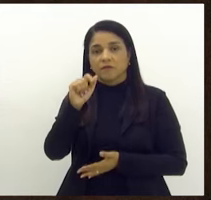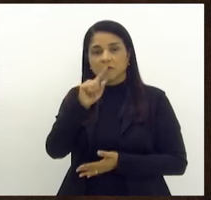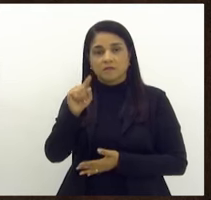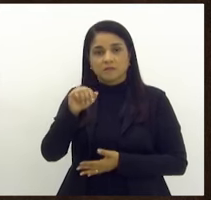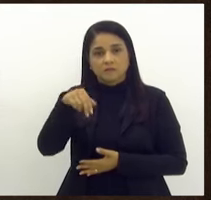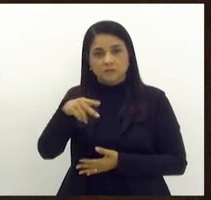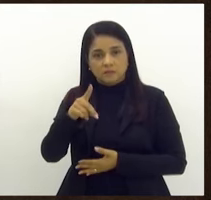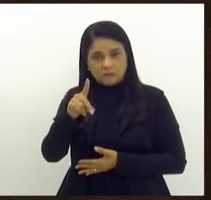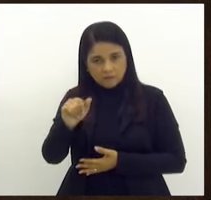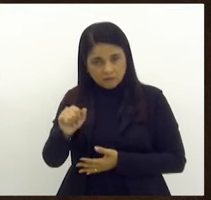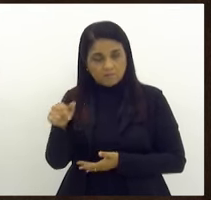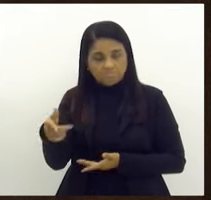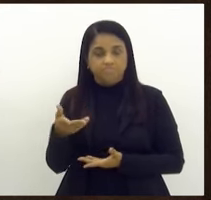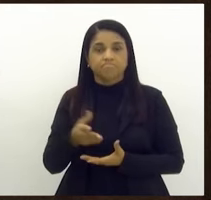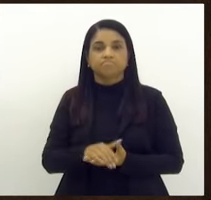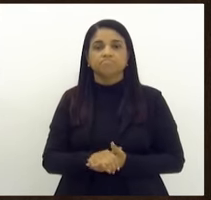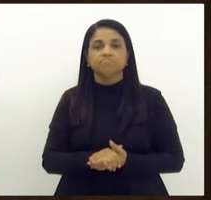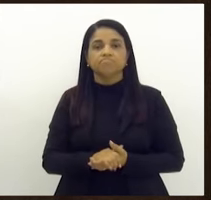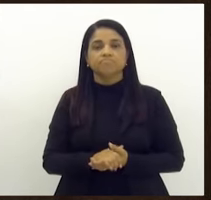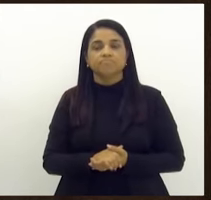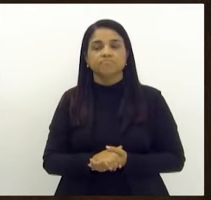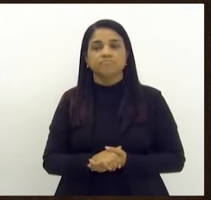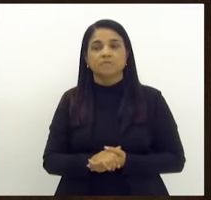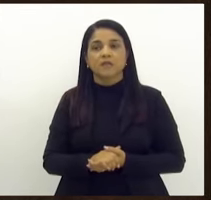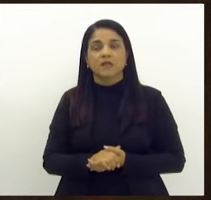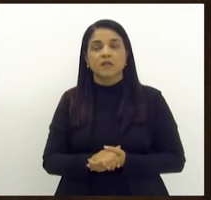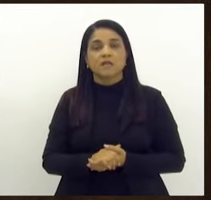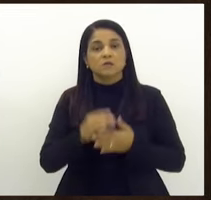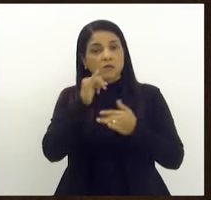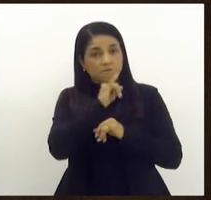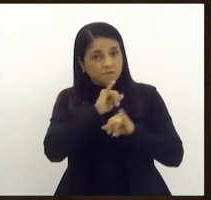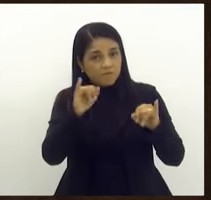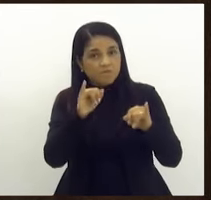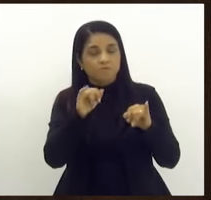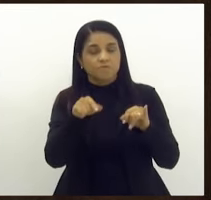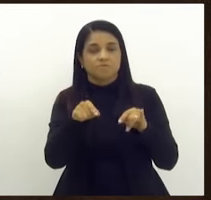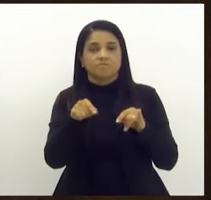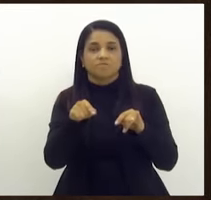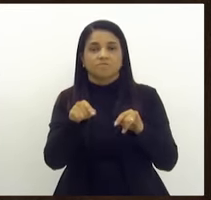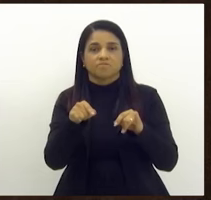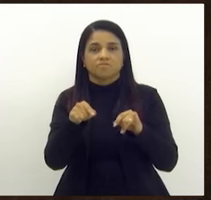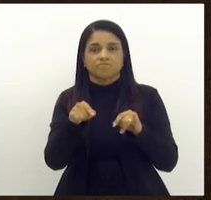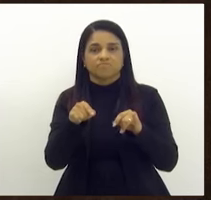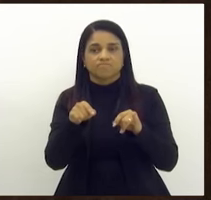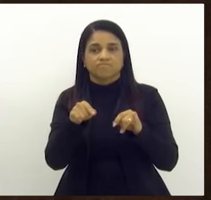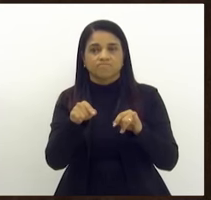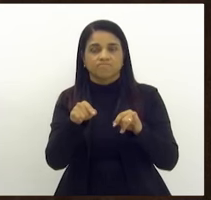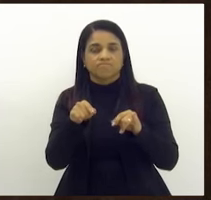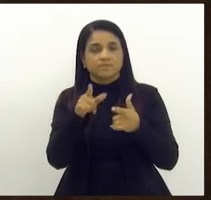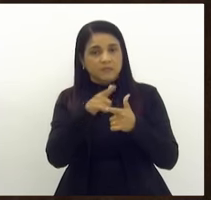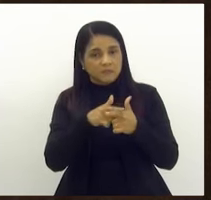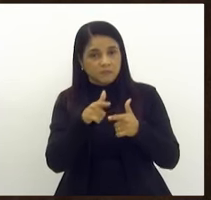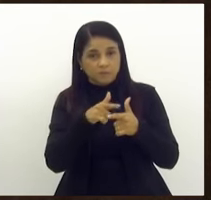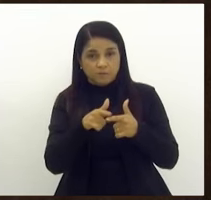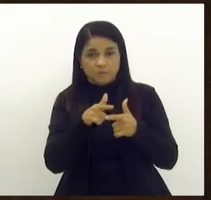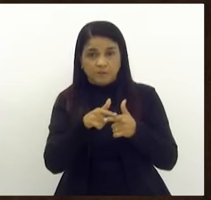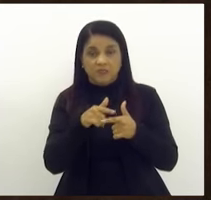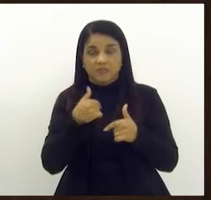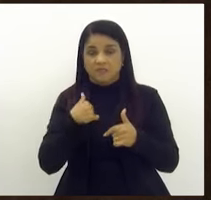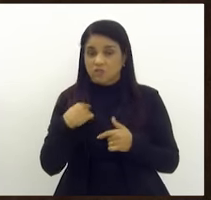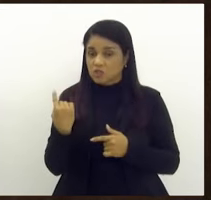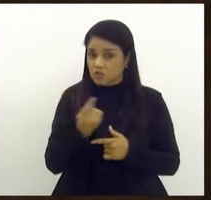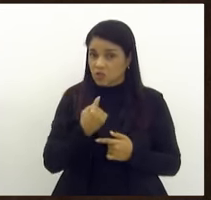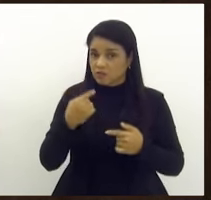em diligência Então queria só assinalar essa questão porque se a gente tá